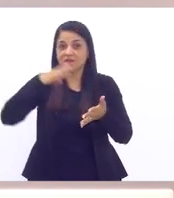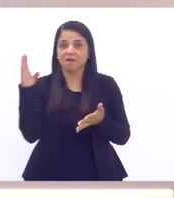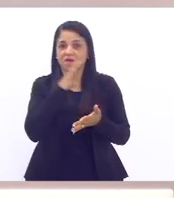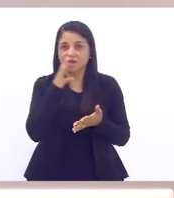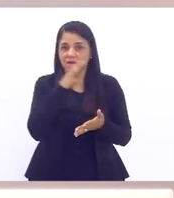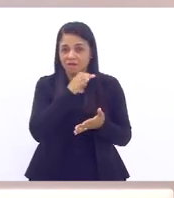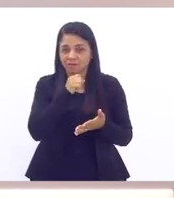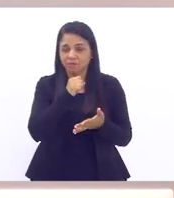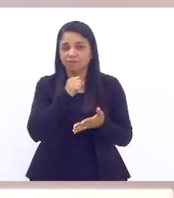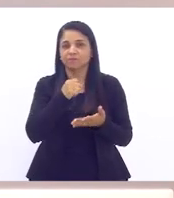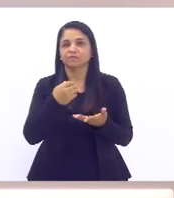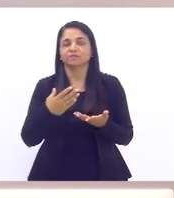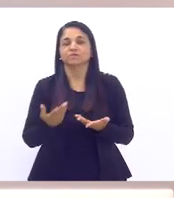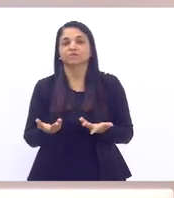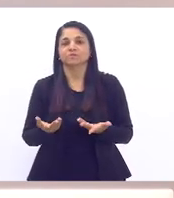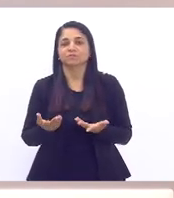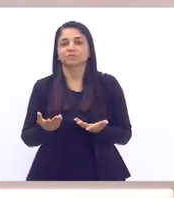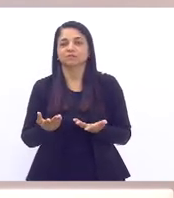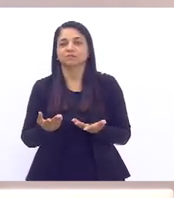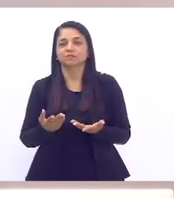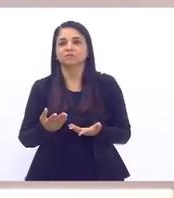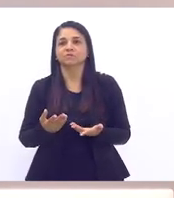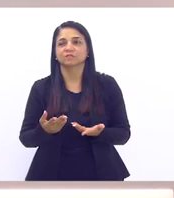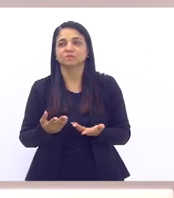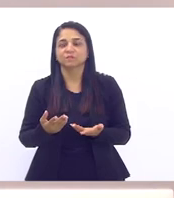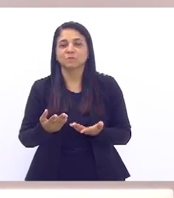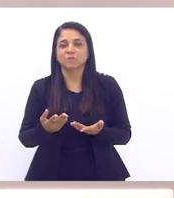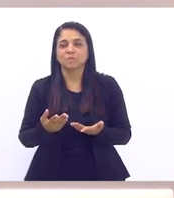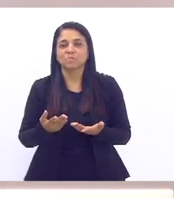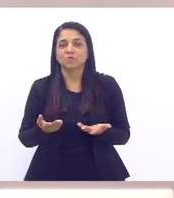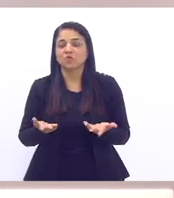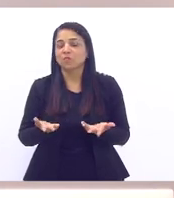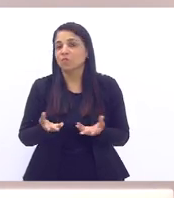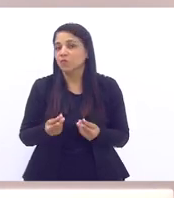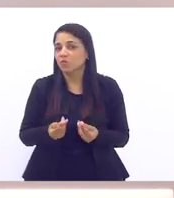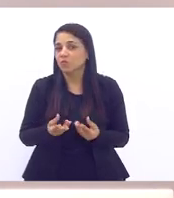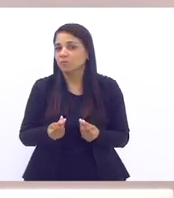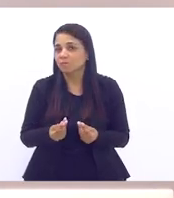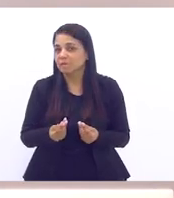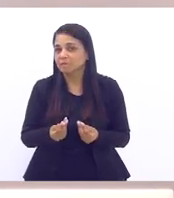anti projeto de lei o